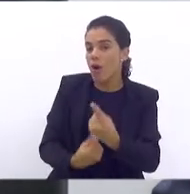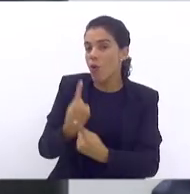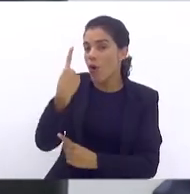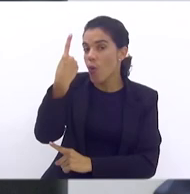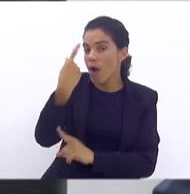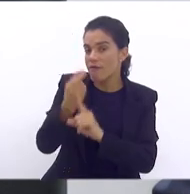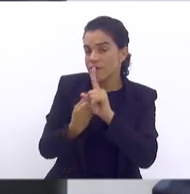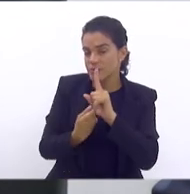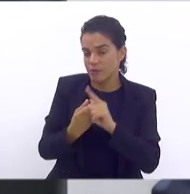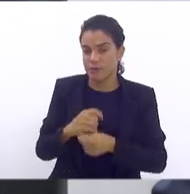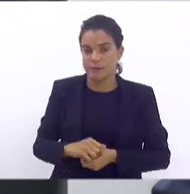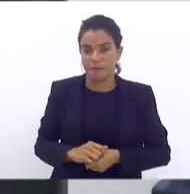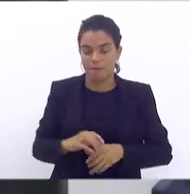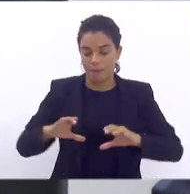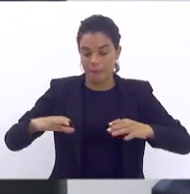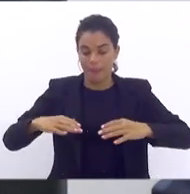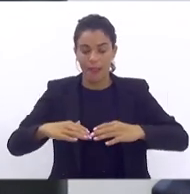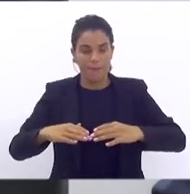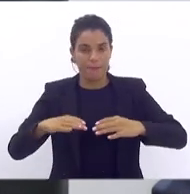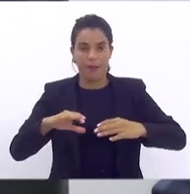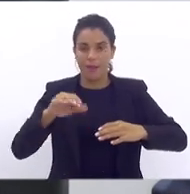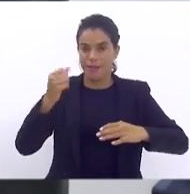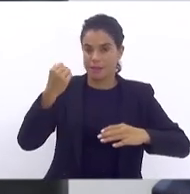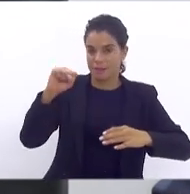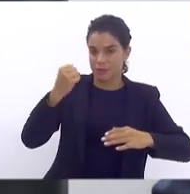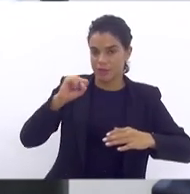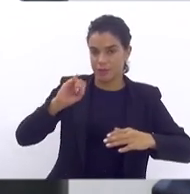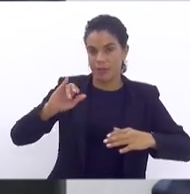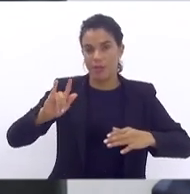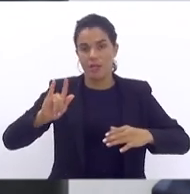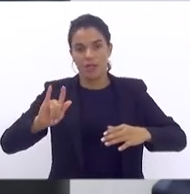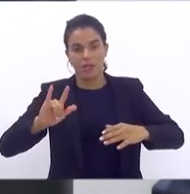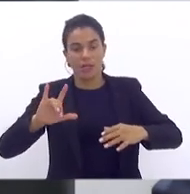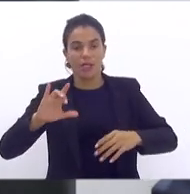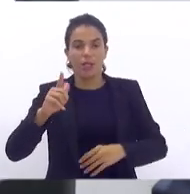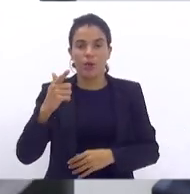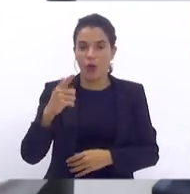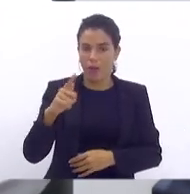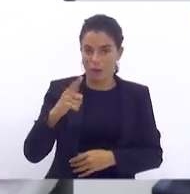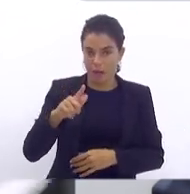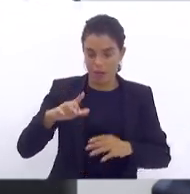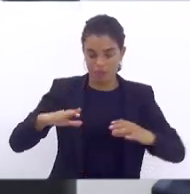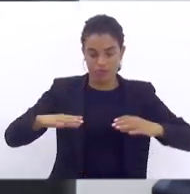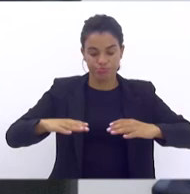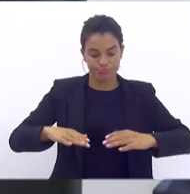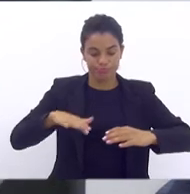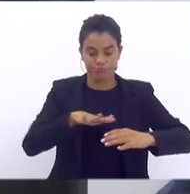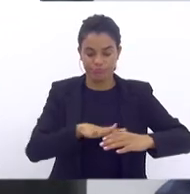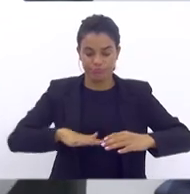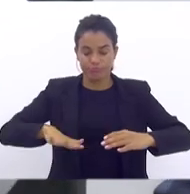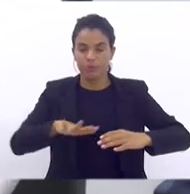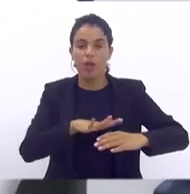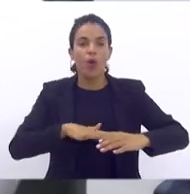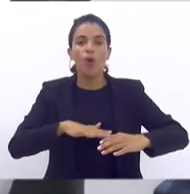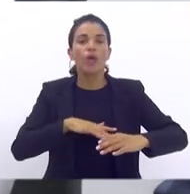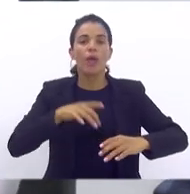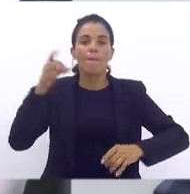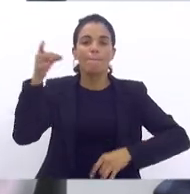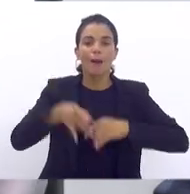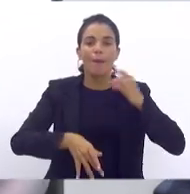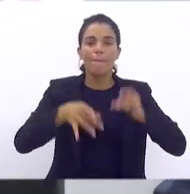funcionário. A Baía de Guanabara, Baía de Sepetiba, Ilha Grande, vou fazer um breve histórico aqui. Viraram um grande cemitério de